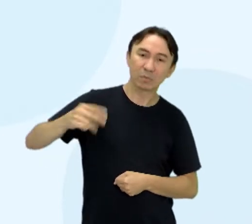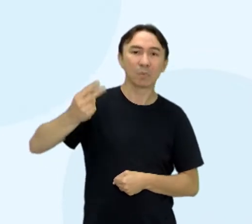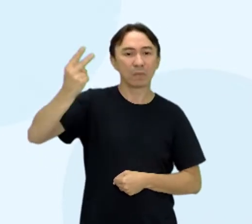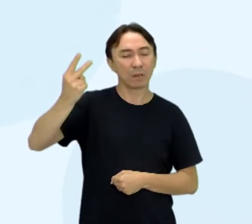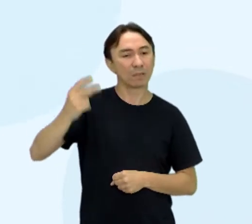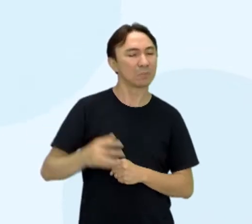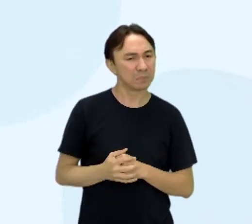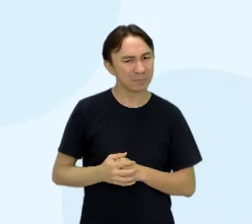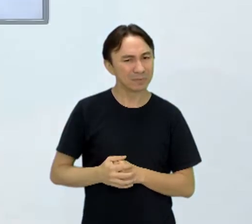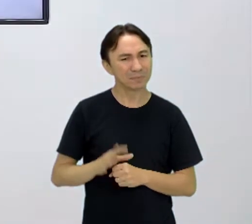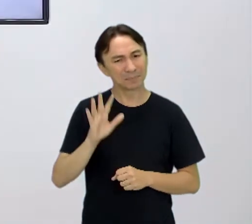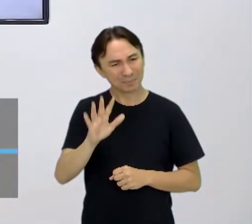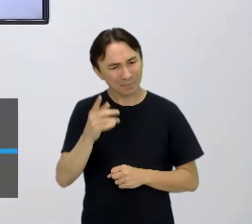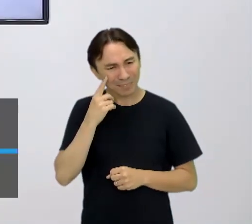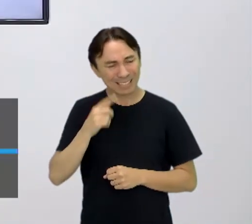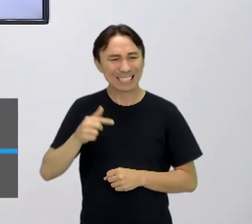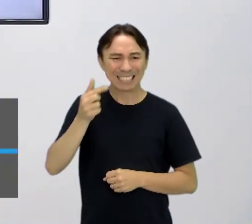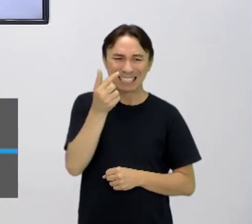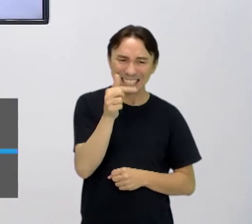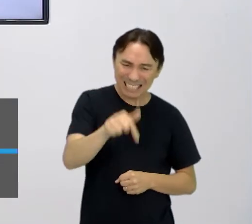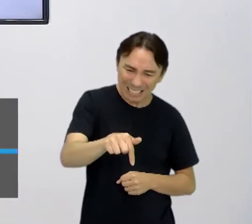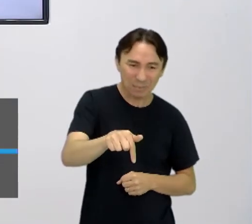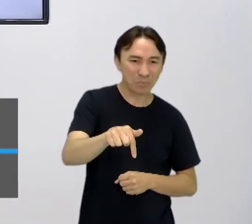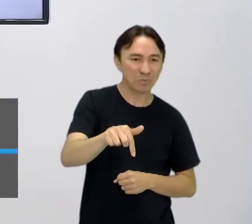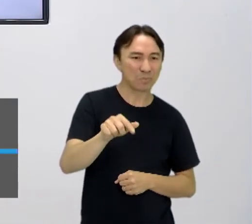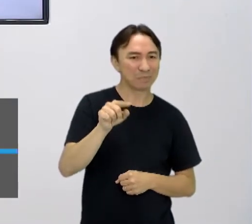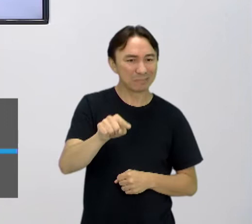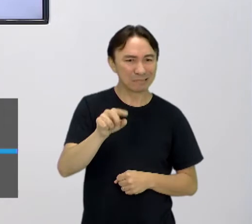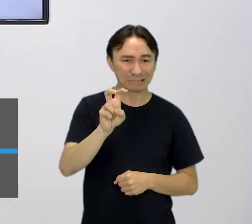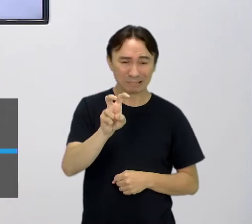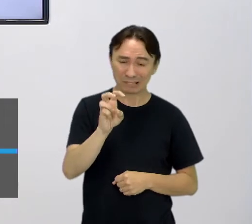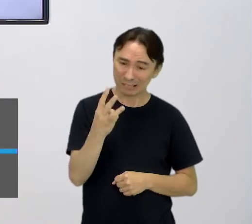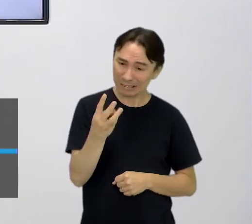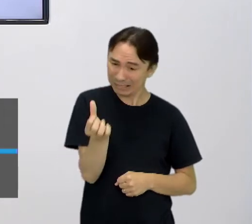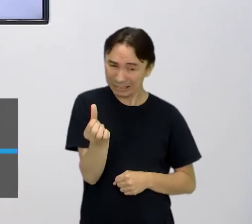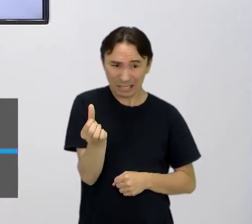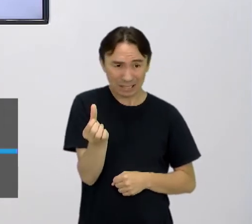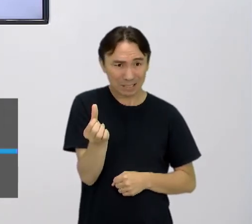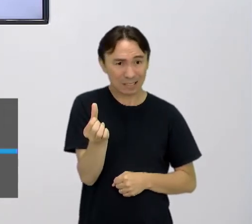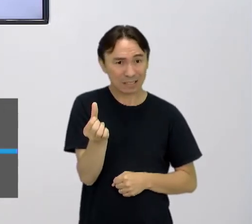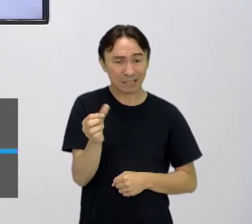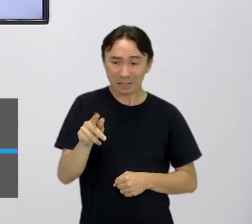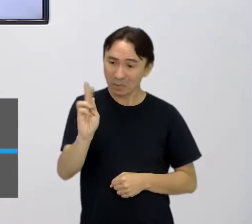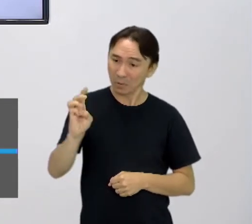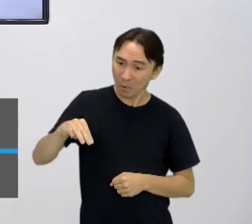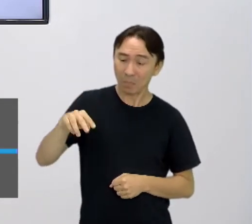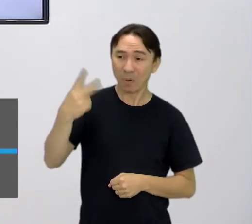7.536 quilômetros quadrados já era uma área devastada gigantesca, lá em 2009 pulou para